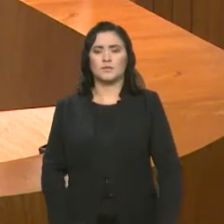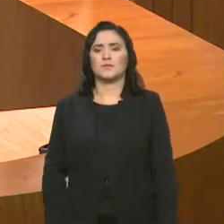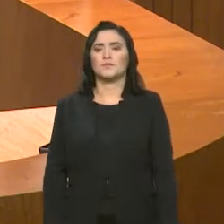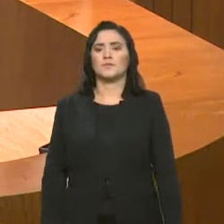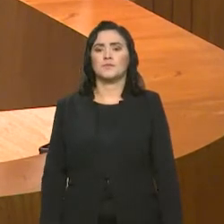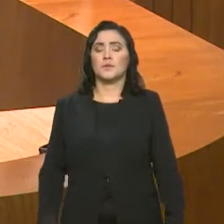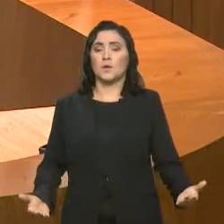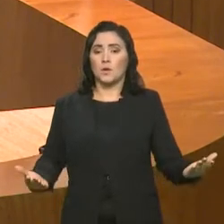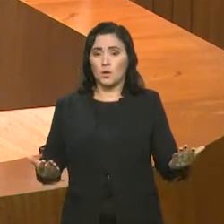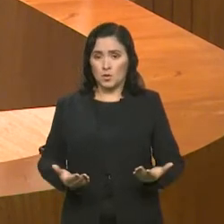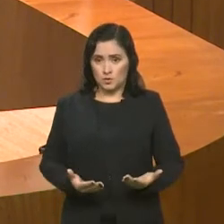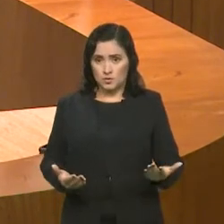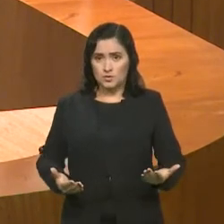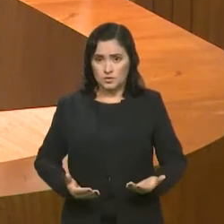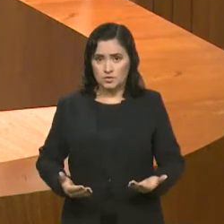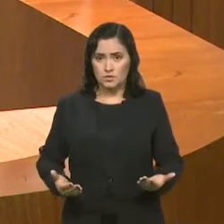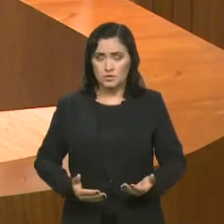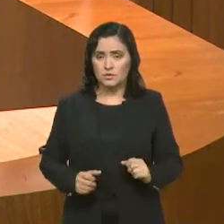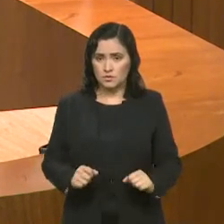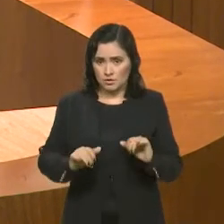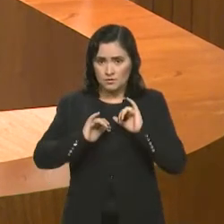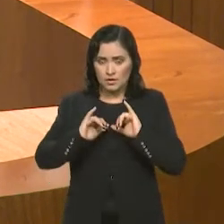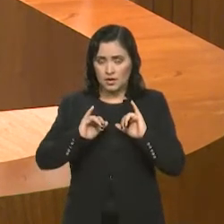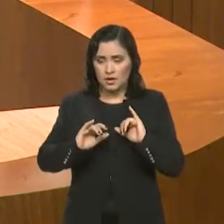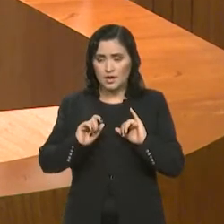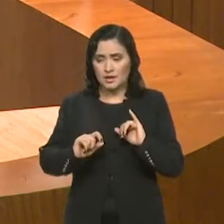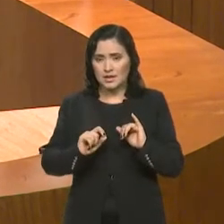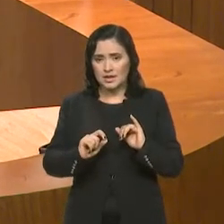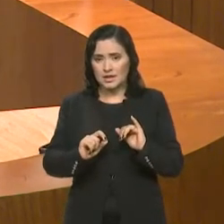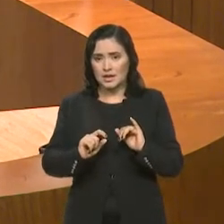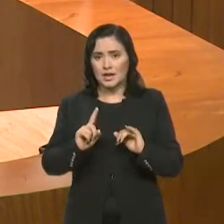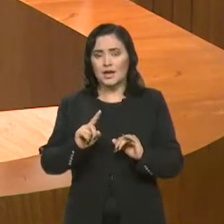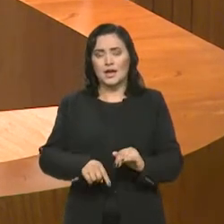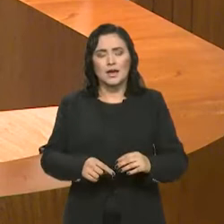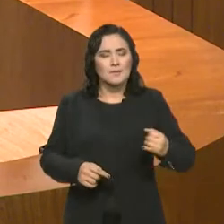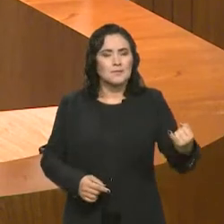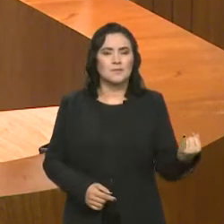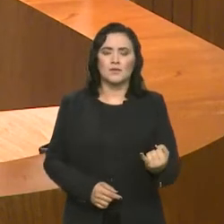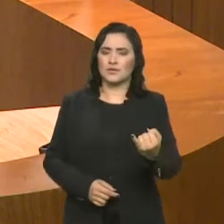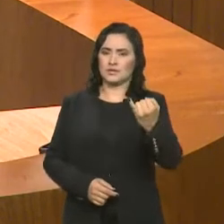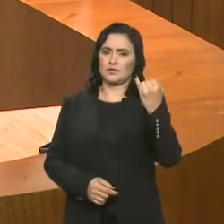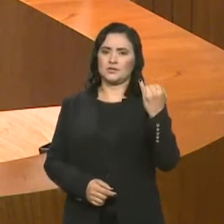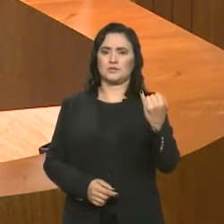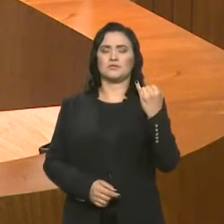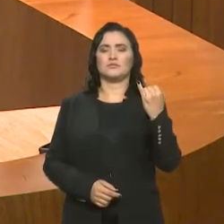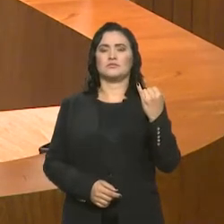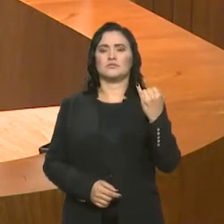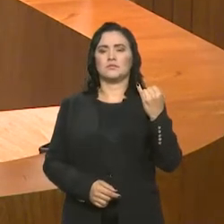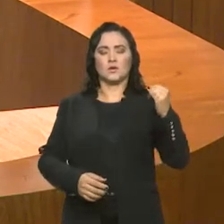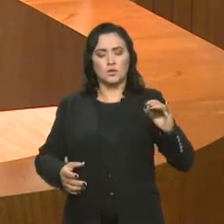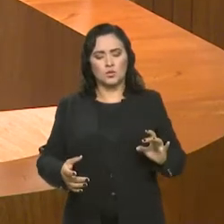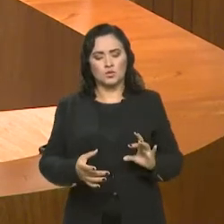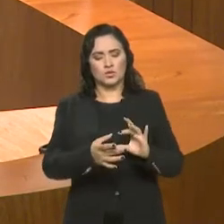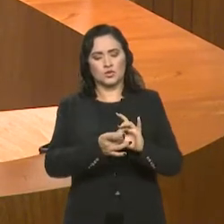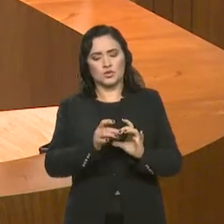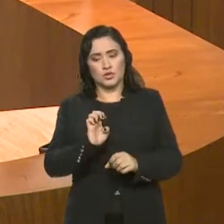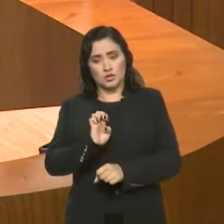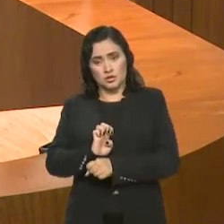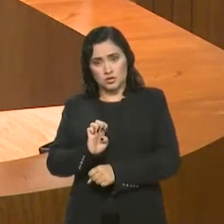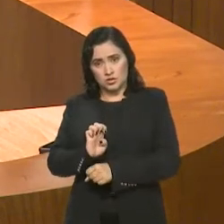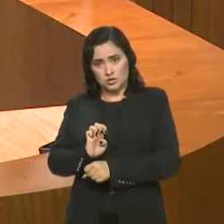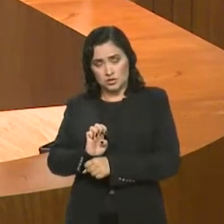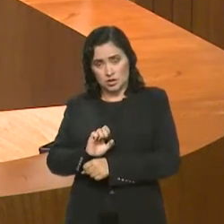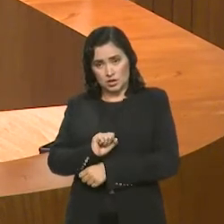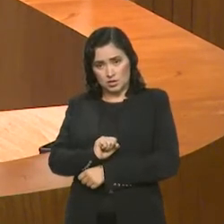hoje, posso dizer assim, a essa trafegabilidade, unindo o nosso estado, a nossa